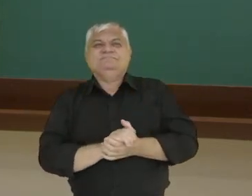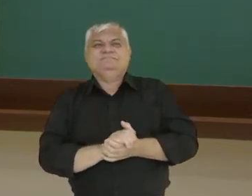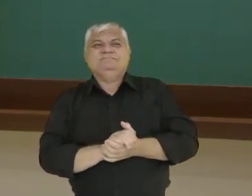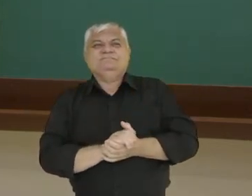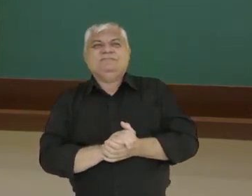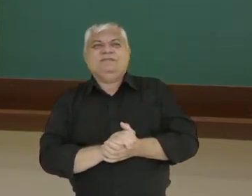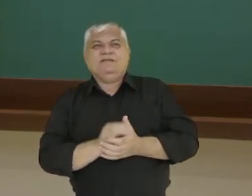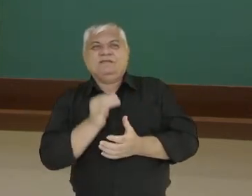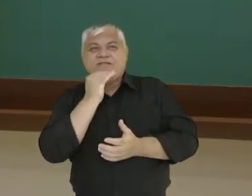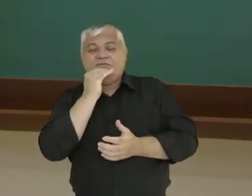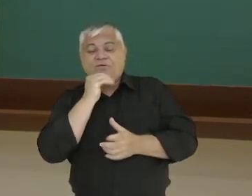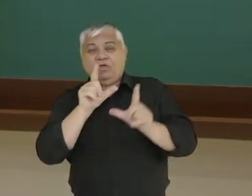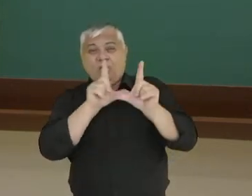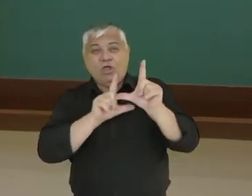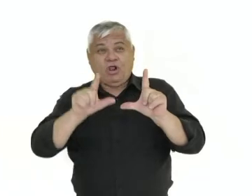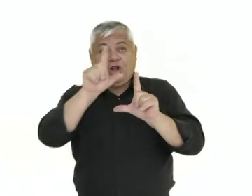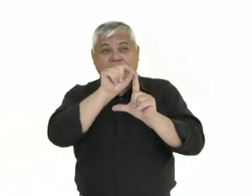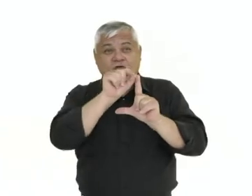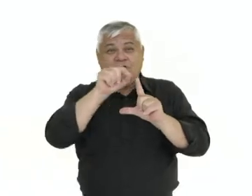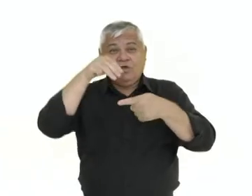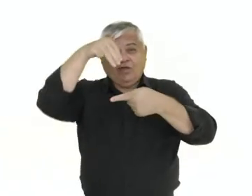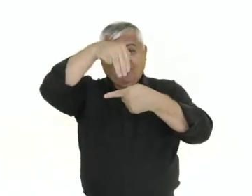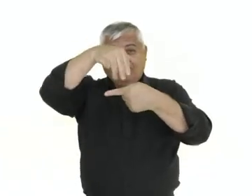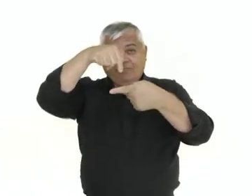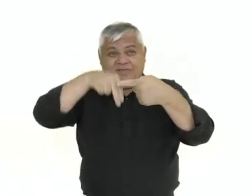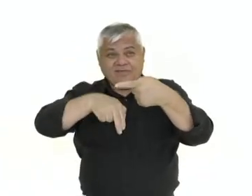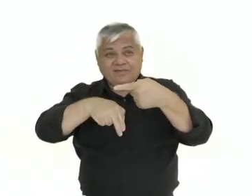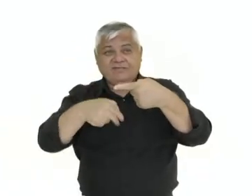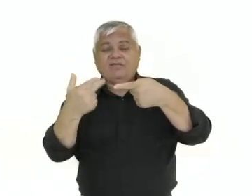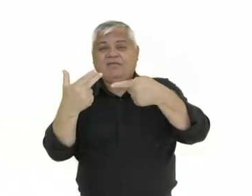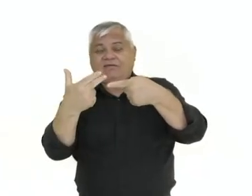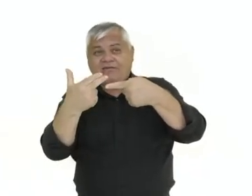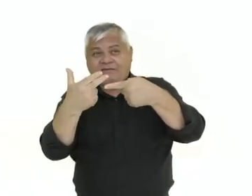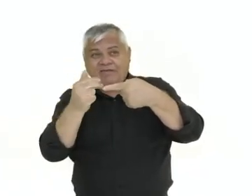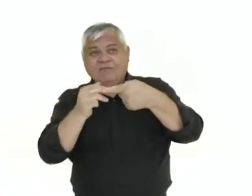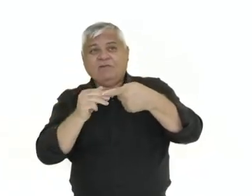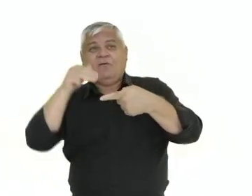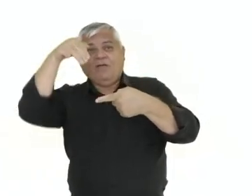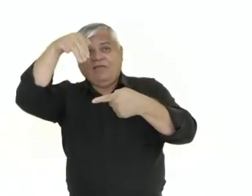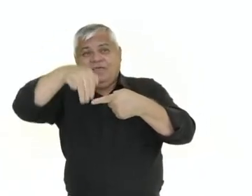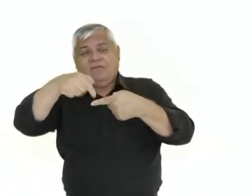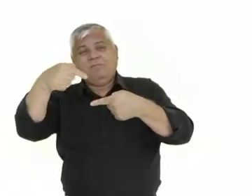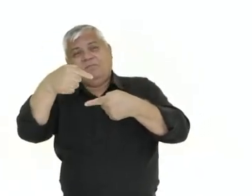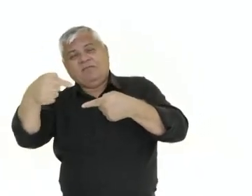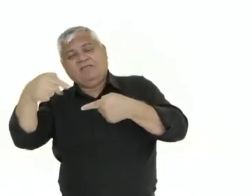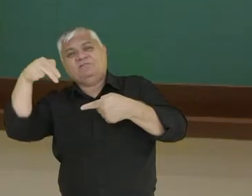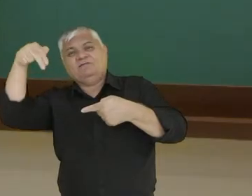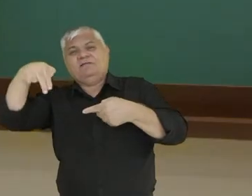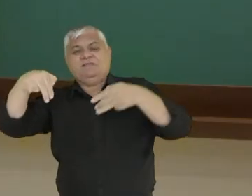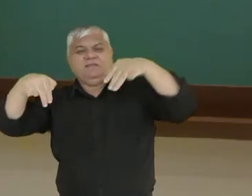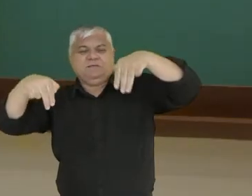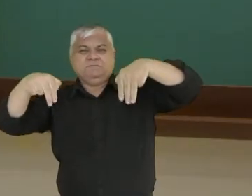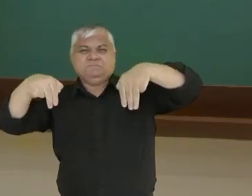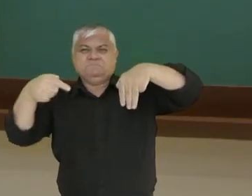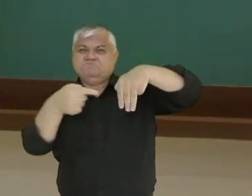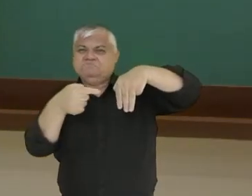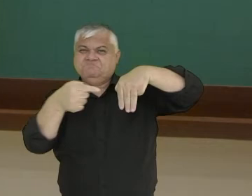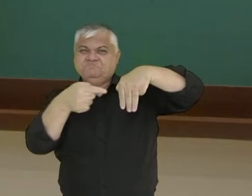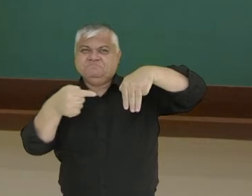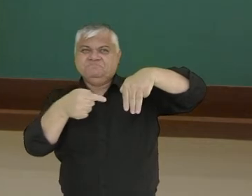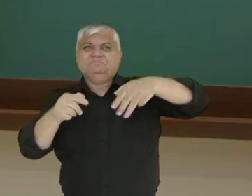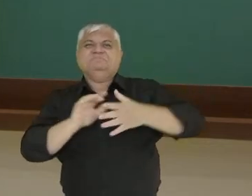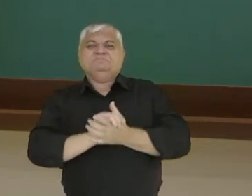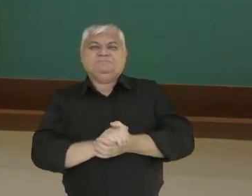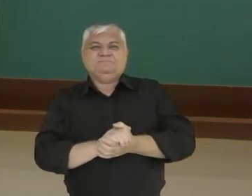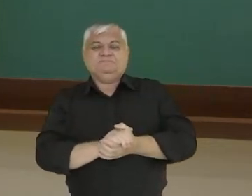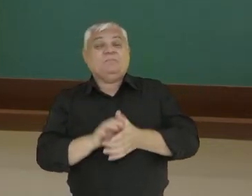diz que o logaritmo do quociente é igual ao cálculo de cada um deles separado, sendo